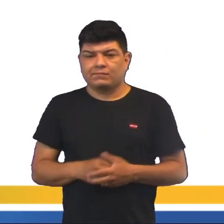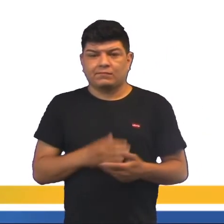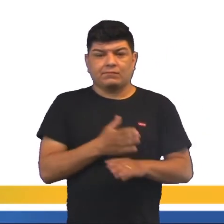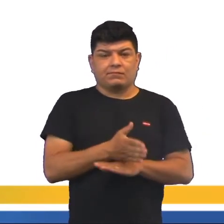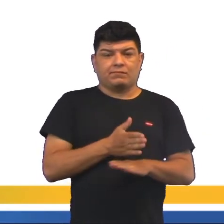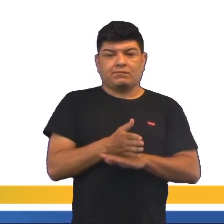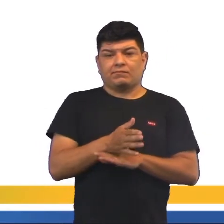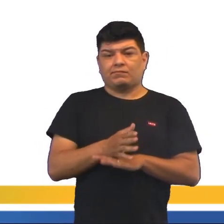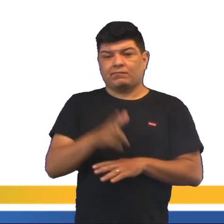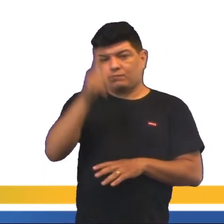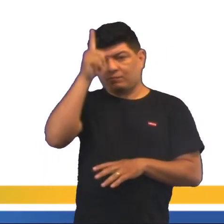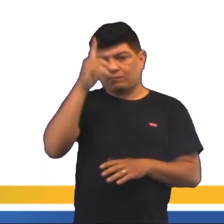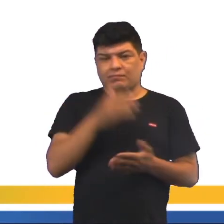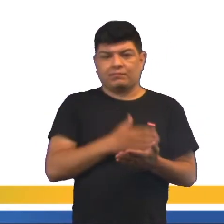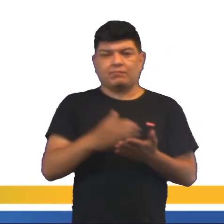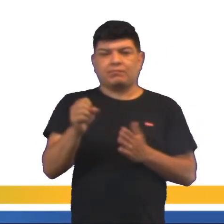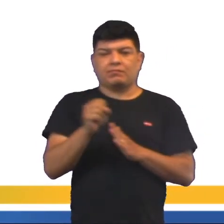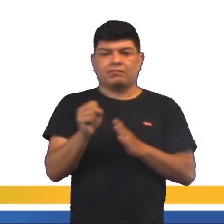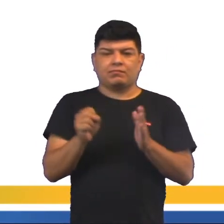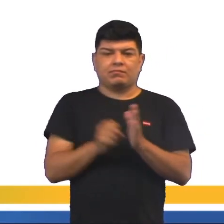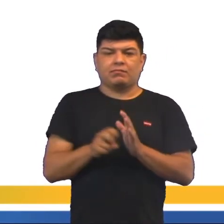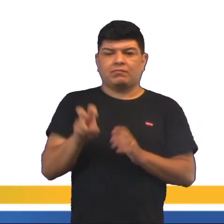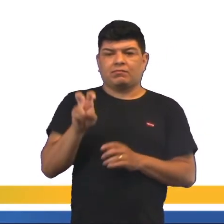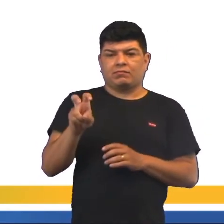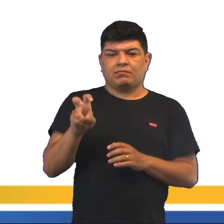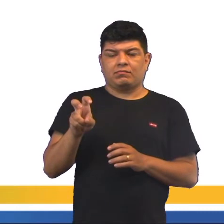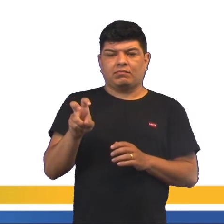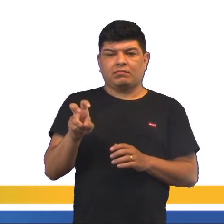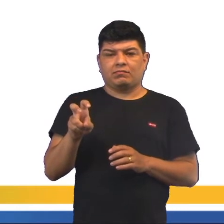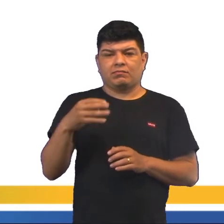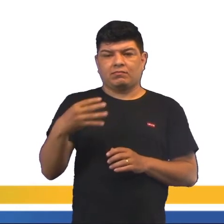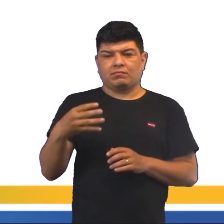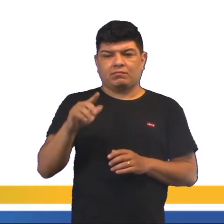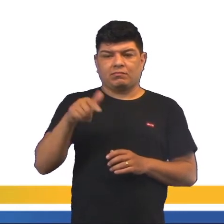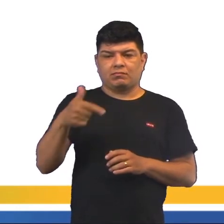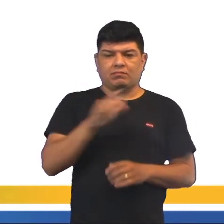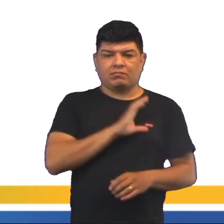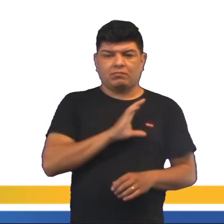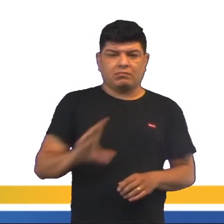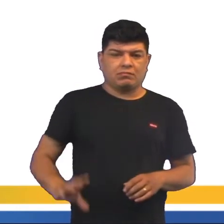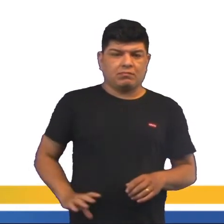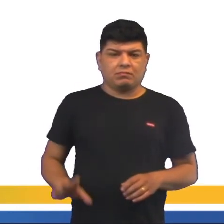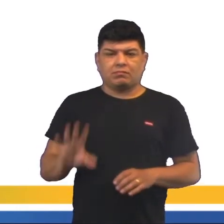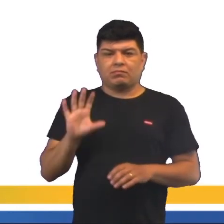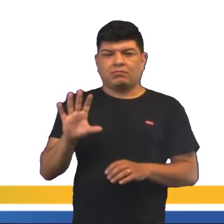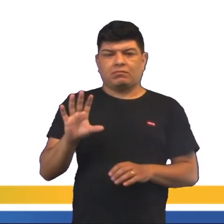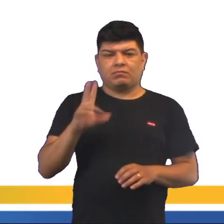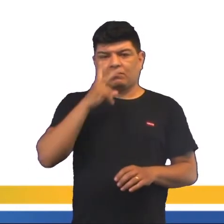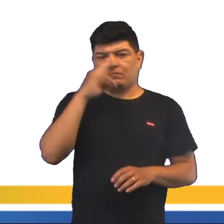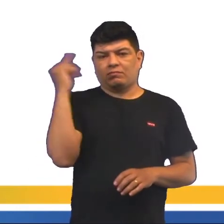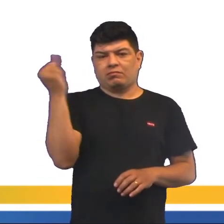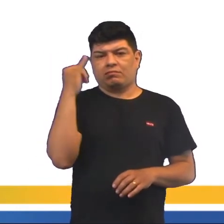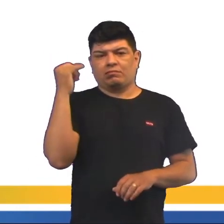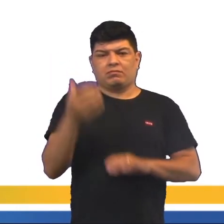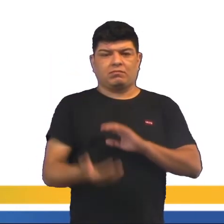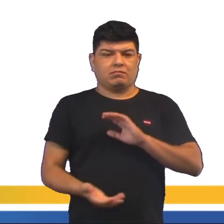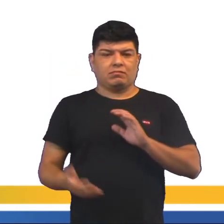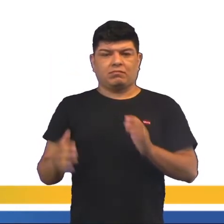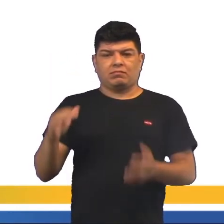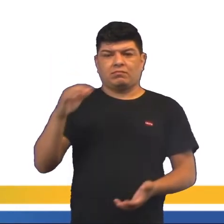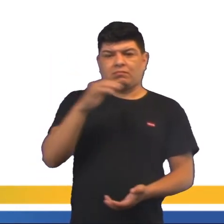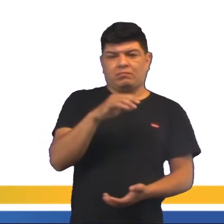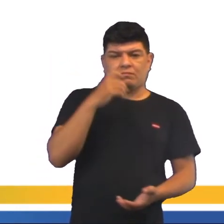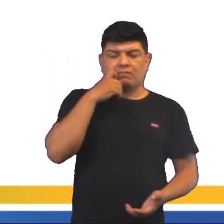As invasões germânicas têm início no século IV depois de Cristo e promovem importantes transformações